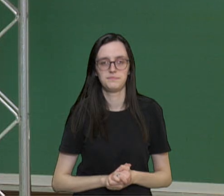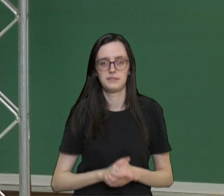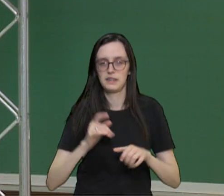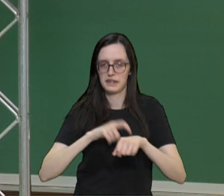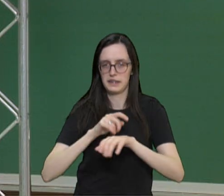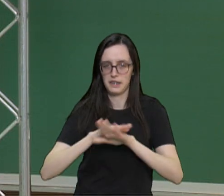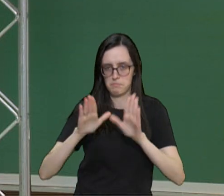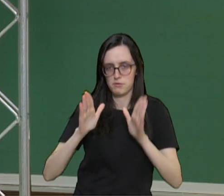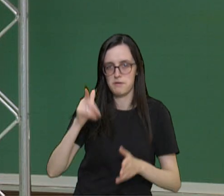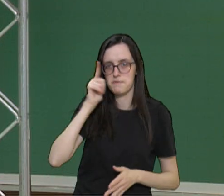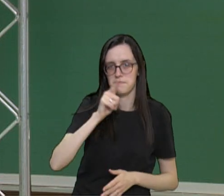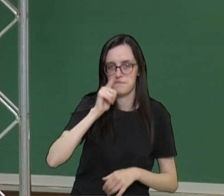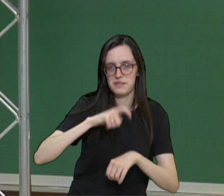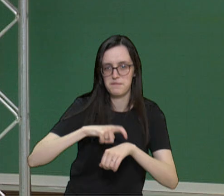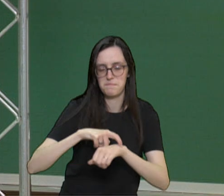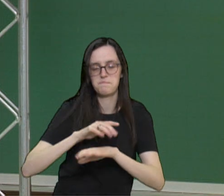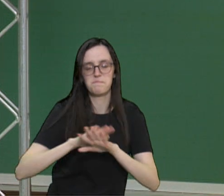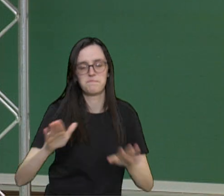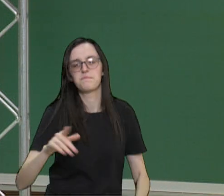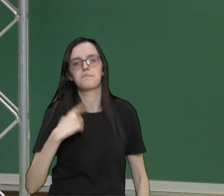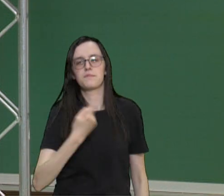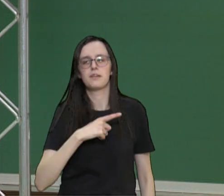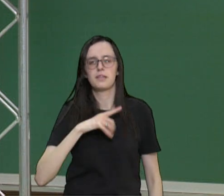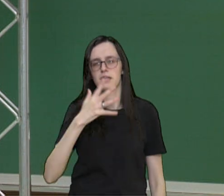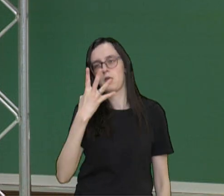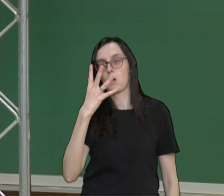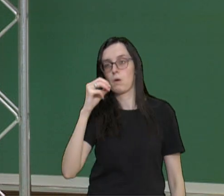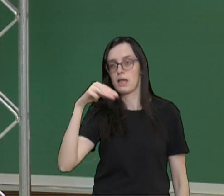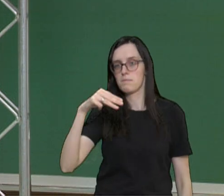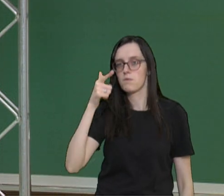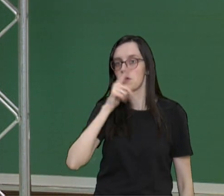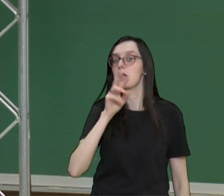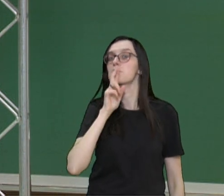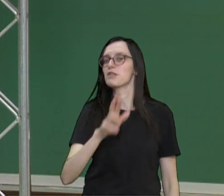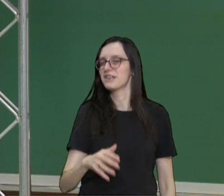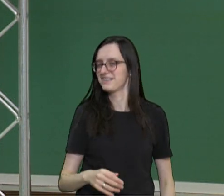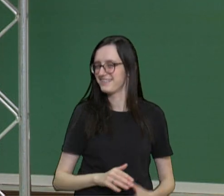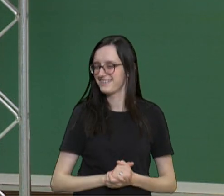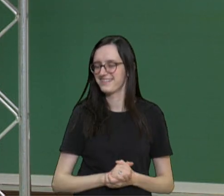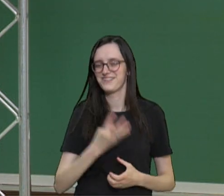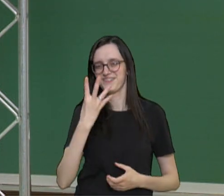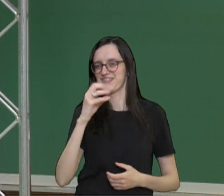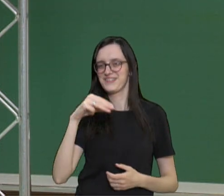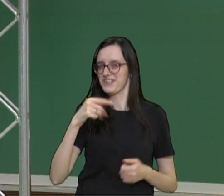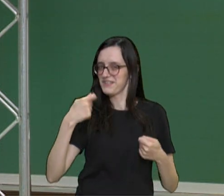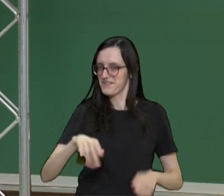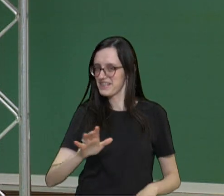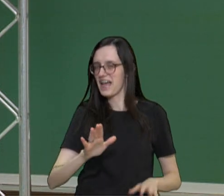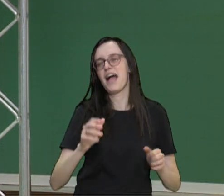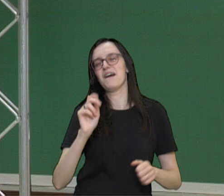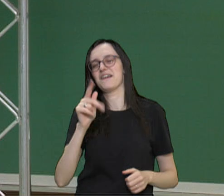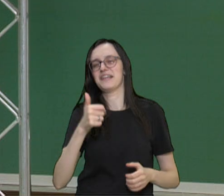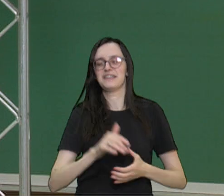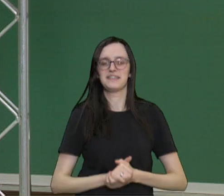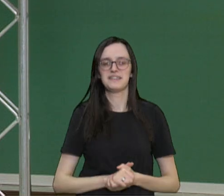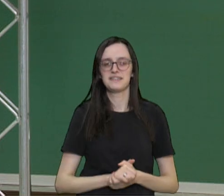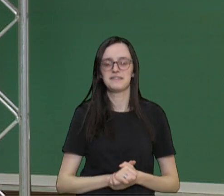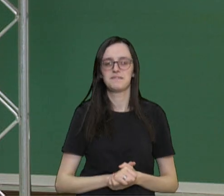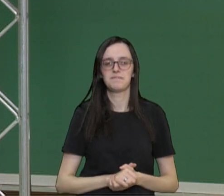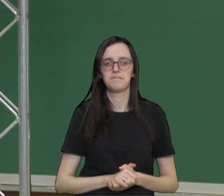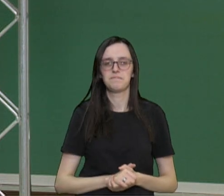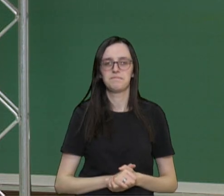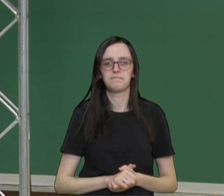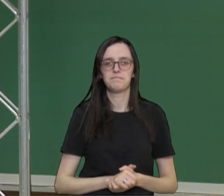Já deu tempo, né? Já deu. Demos, eu acho que uns 40 minutos para vocês responderem essa. Não foi isso tudo, mas tudo bem. Então vamos lá.